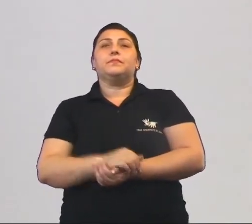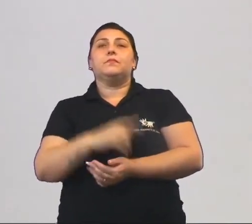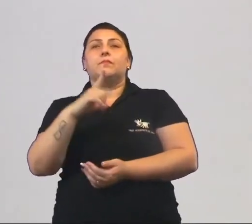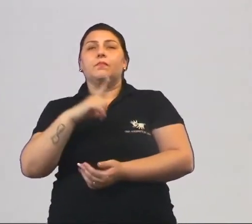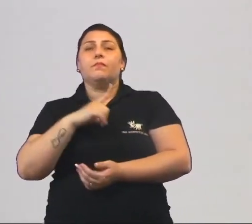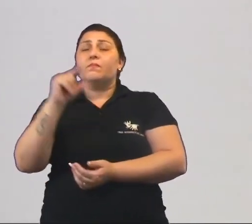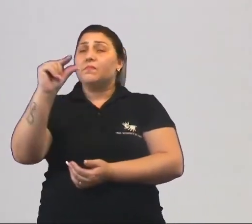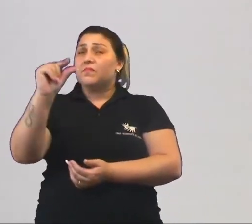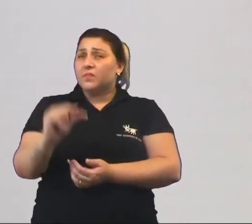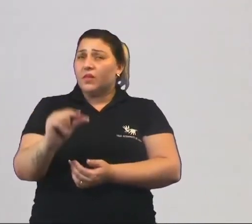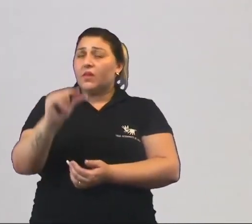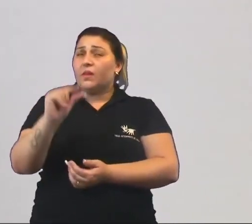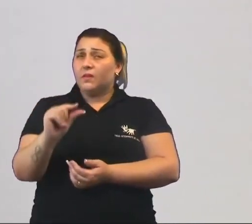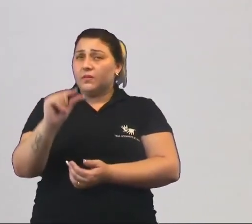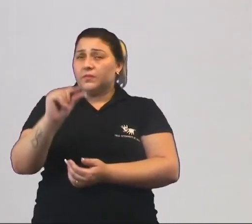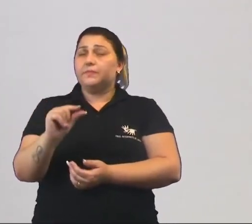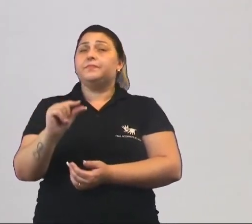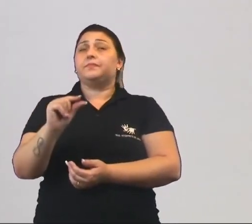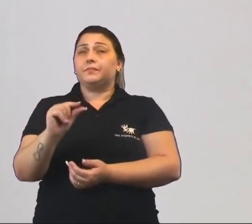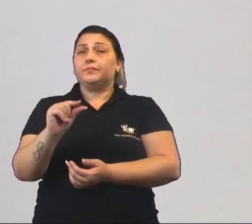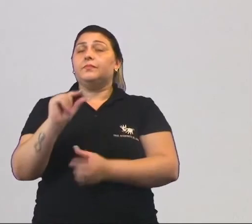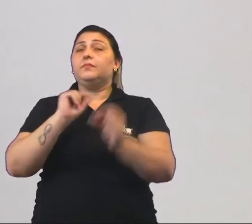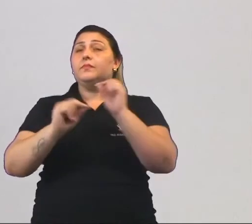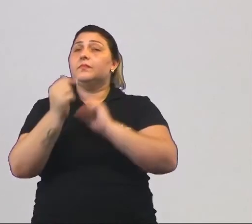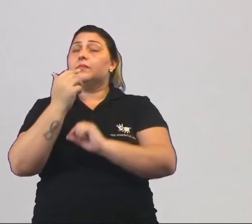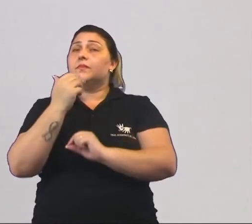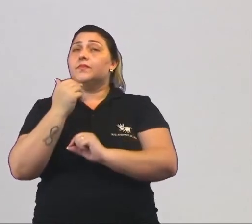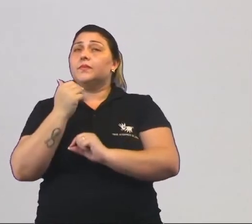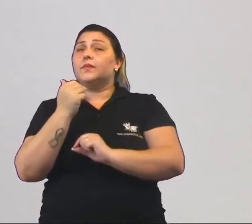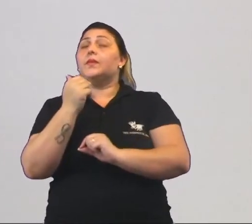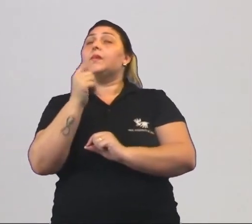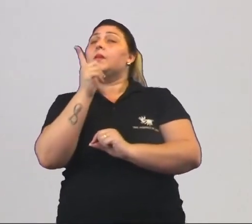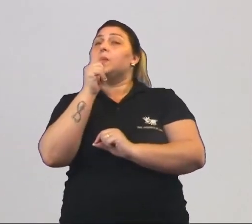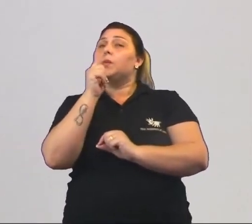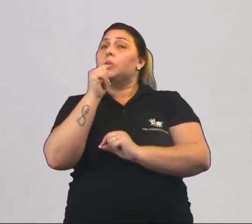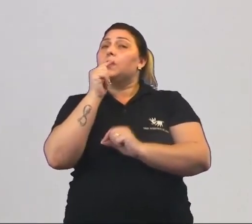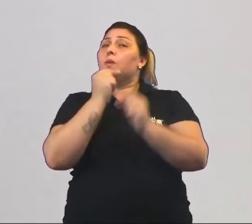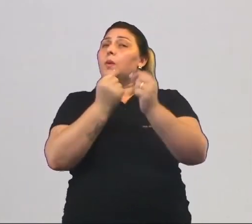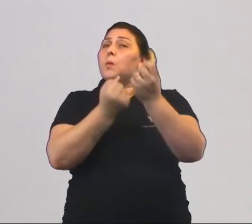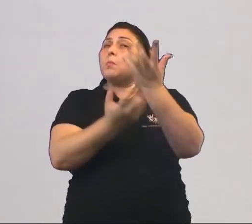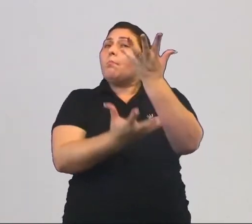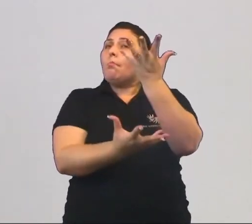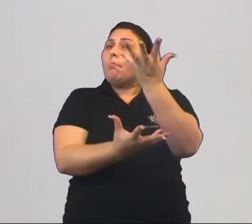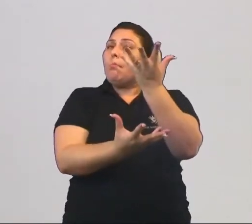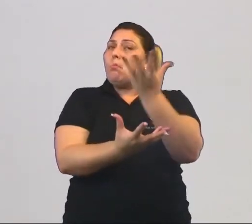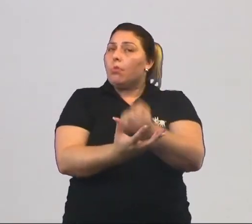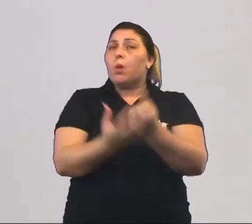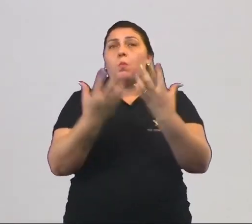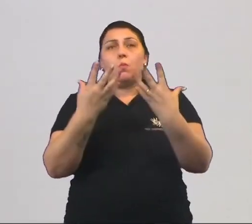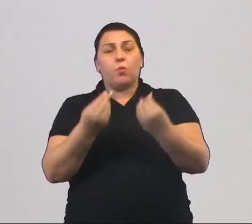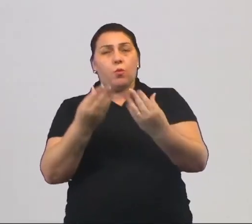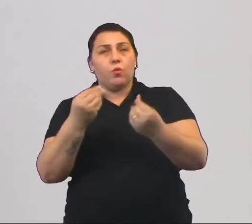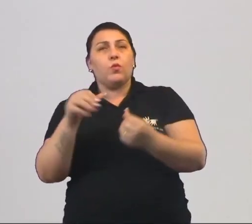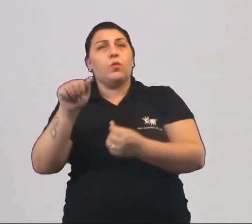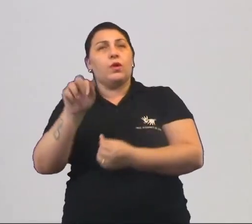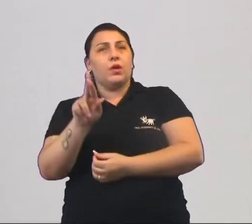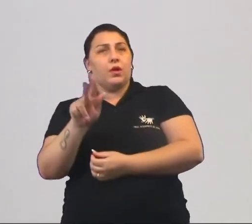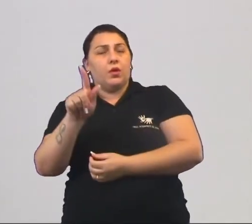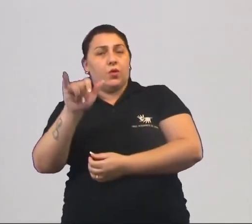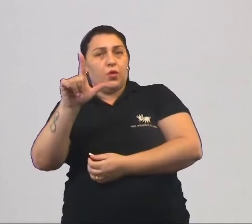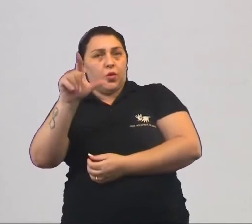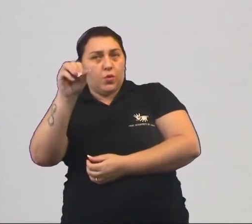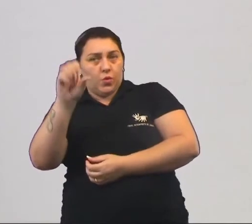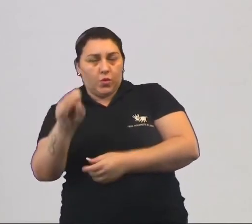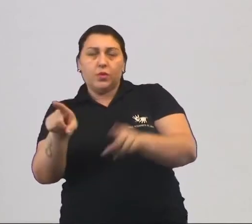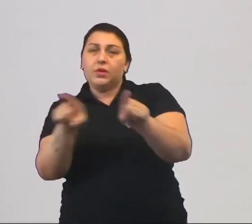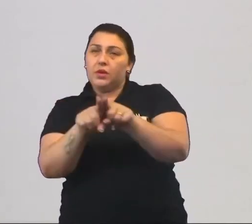possuir pequenos grãos compactos e impermeável, não é mesmo? E esse solo argiloso, ele